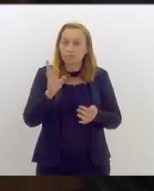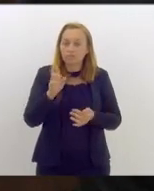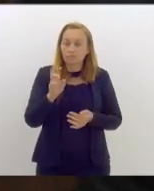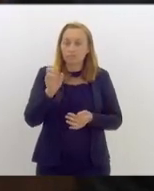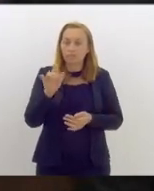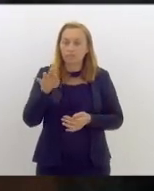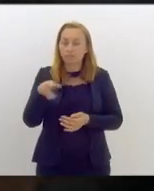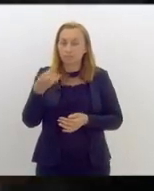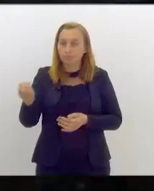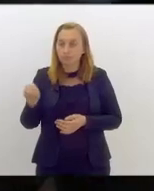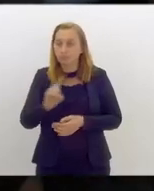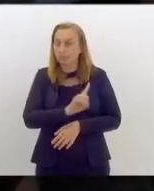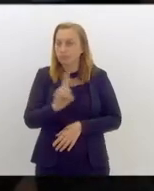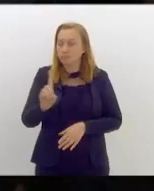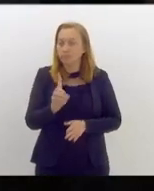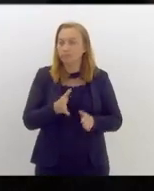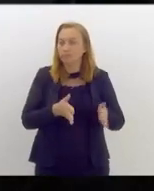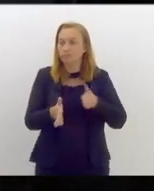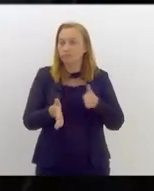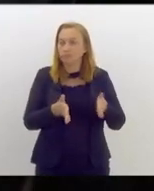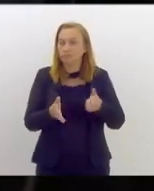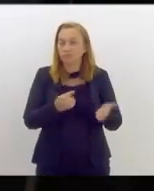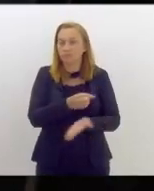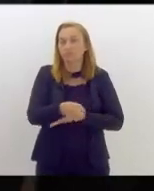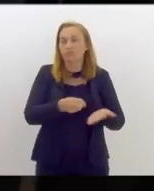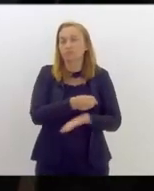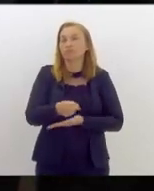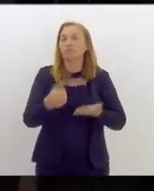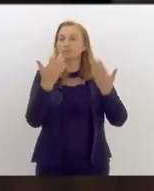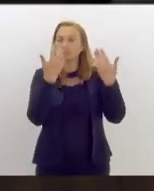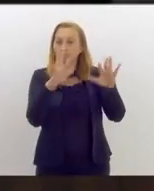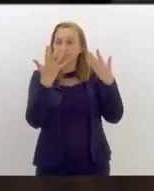e não no vencimento básico parabéns